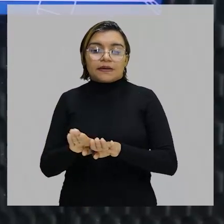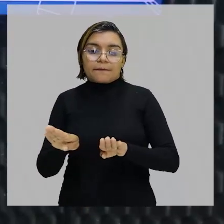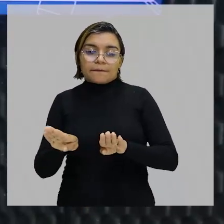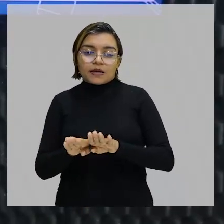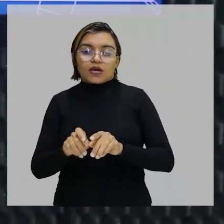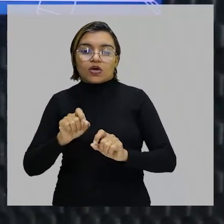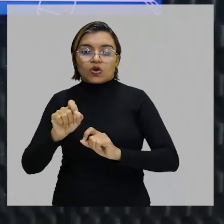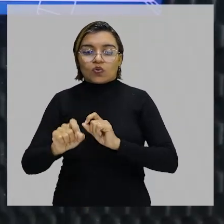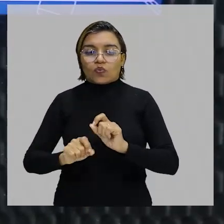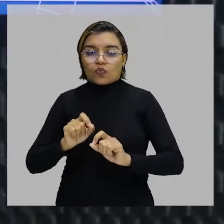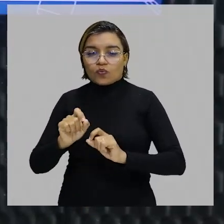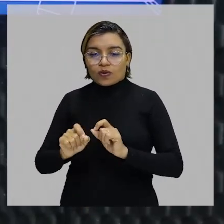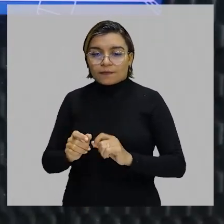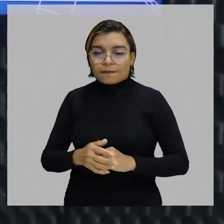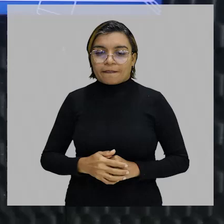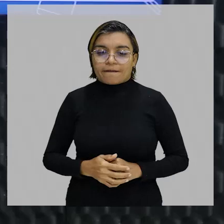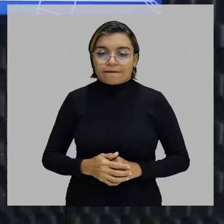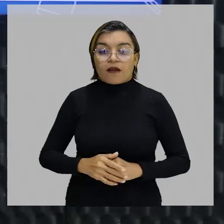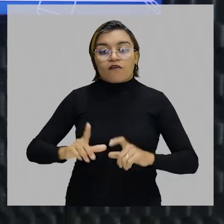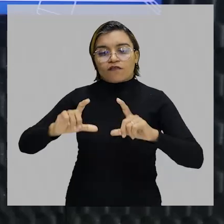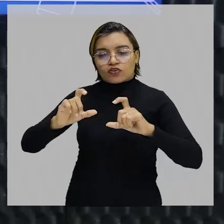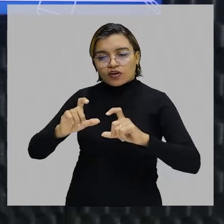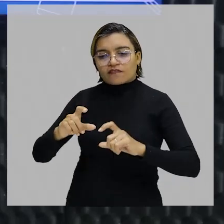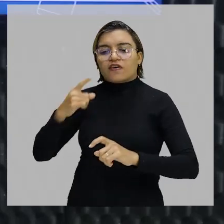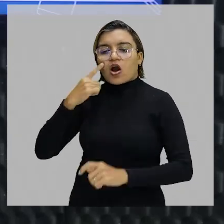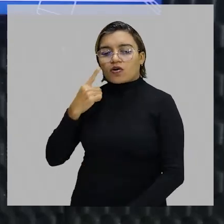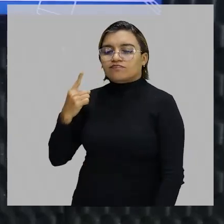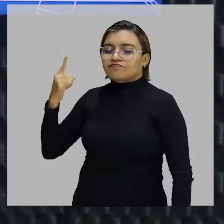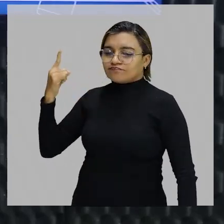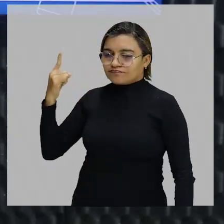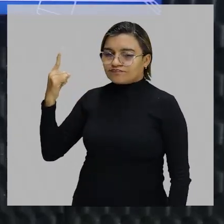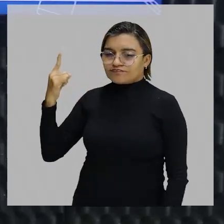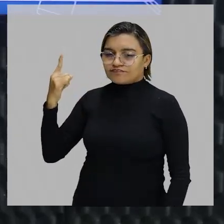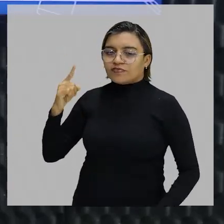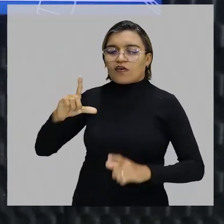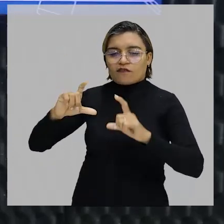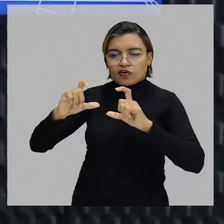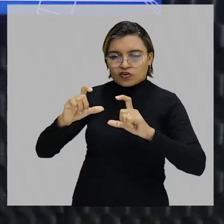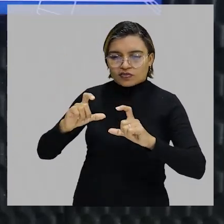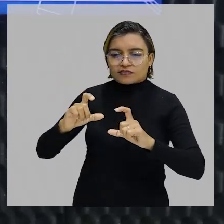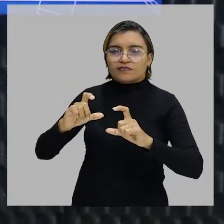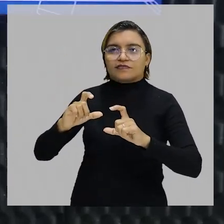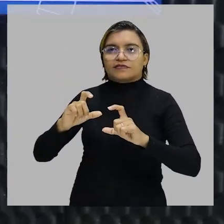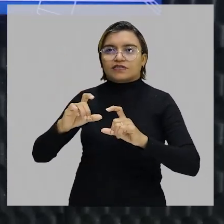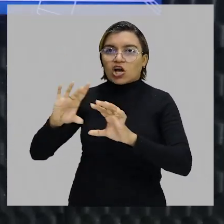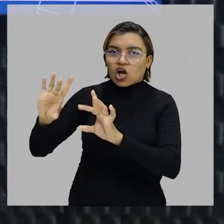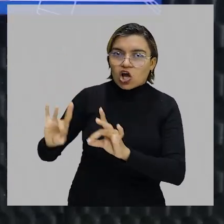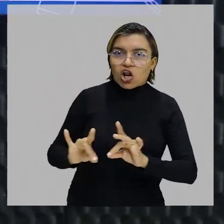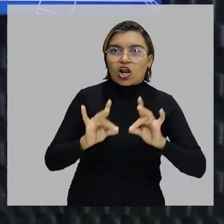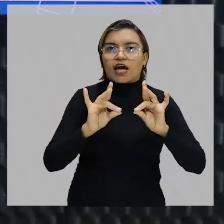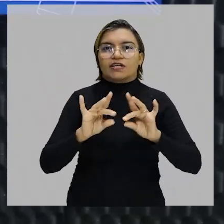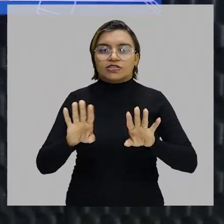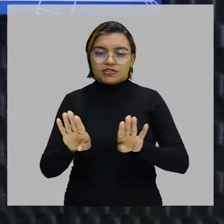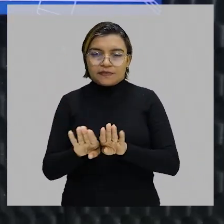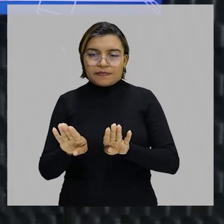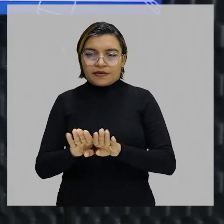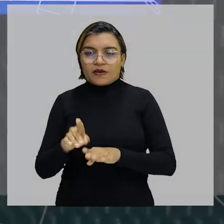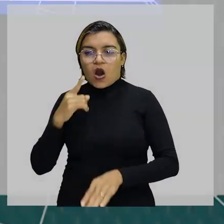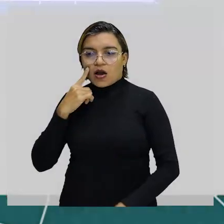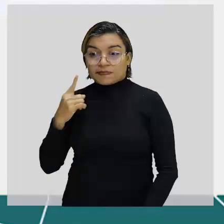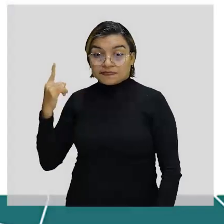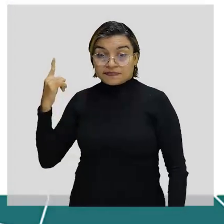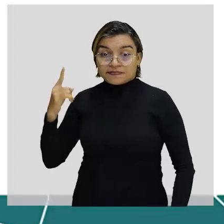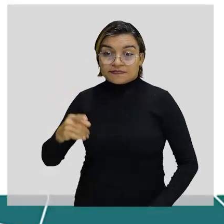porque leva uma pessoa junto, na forma de fotografias que vocês usam, textos, colagens, entre outras coisas, né?